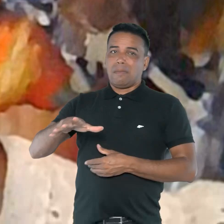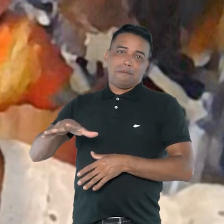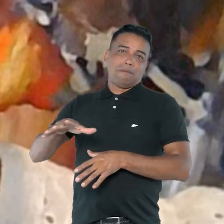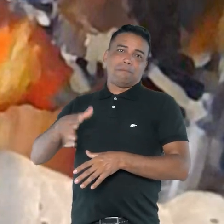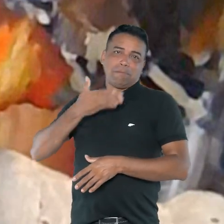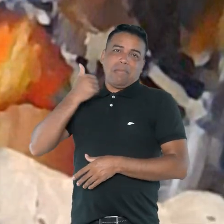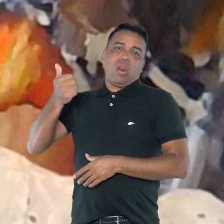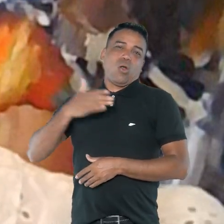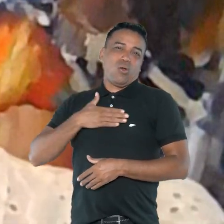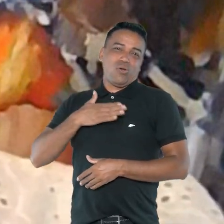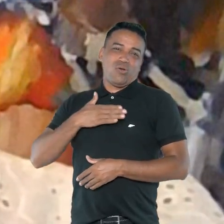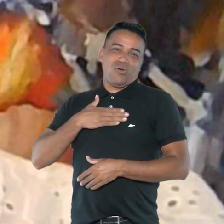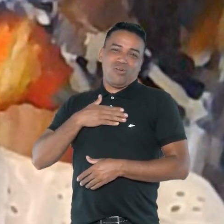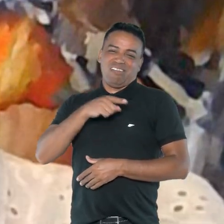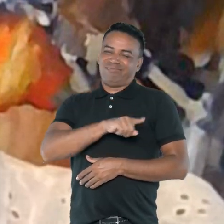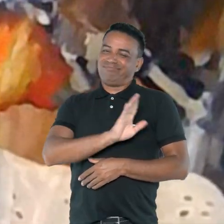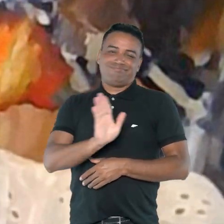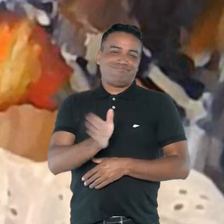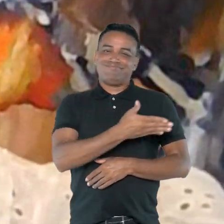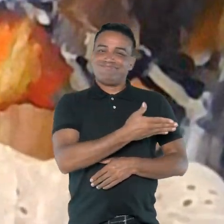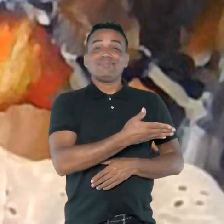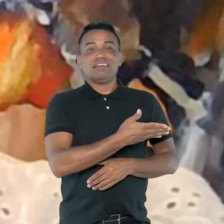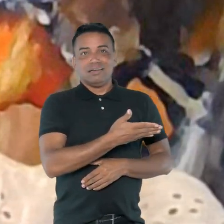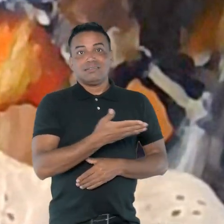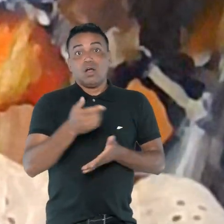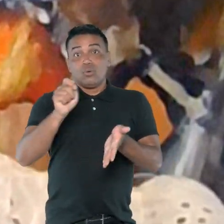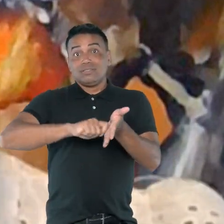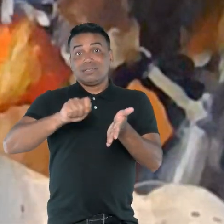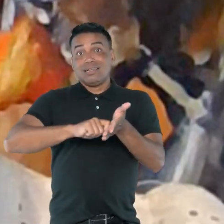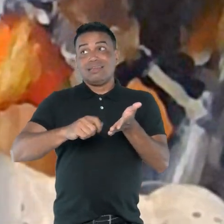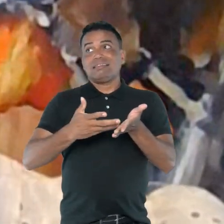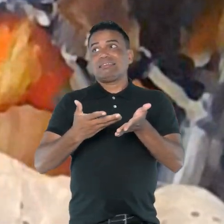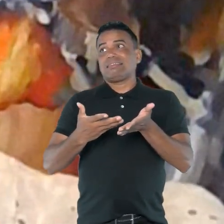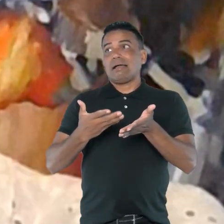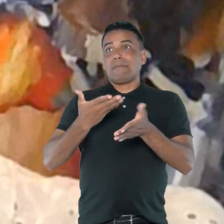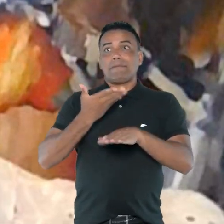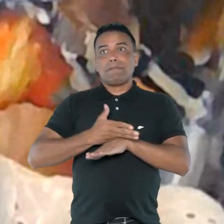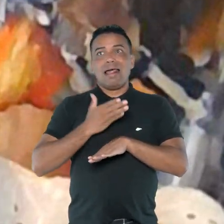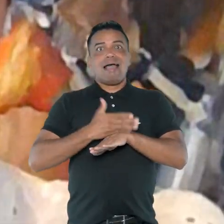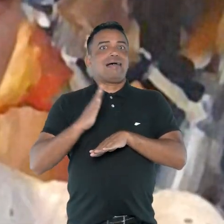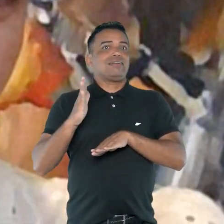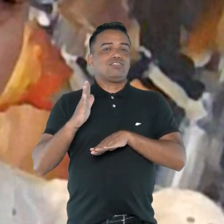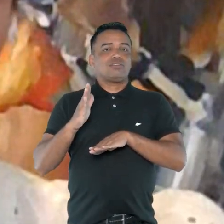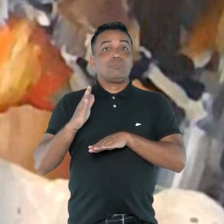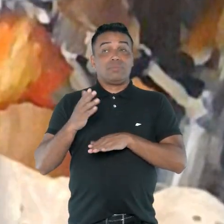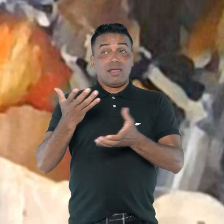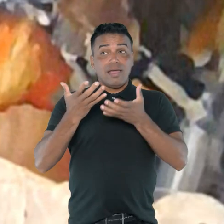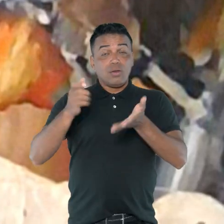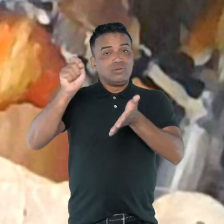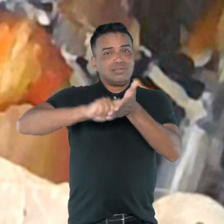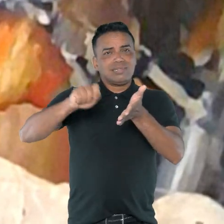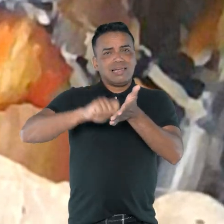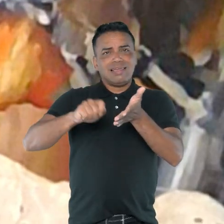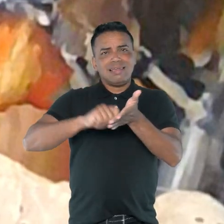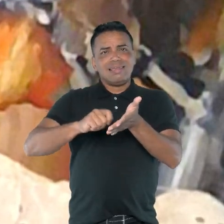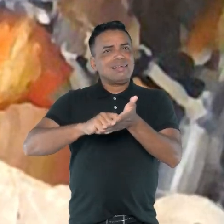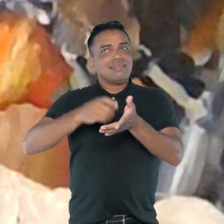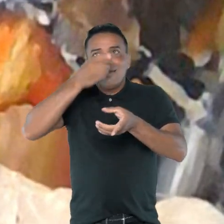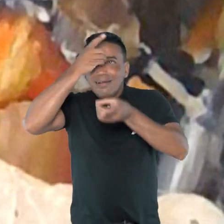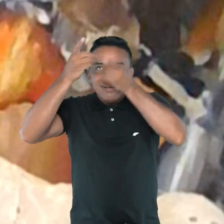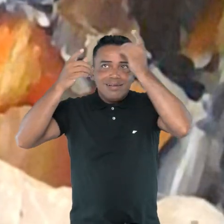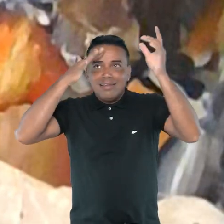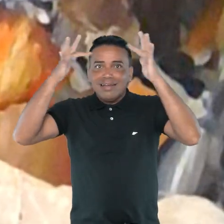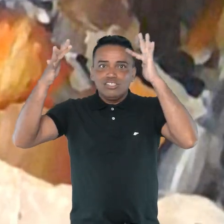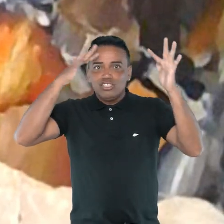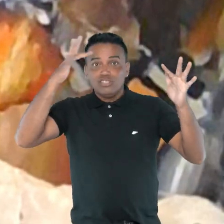eu não estou pensando assim numa escrita prática, estou pensando numa escrita mais criativa. E